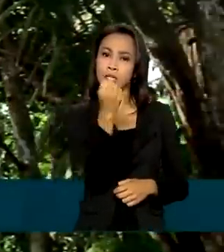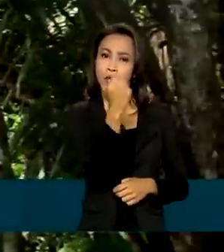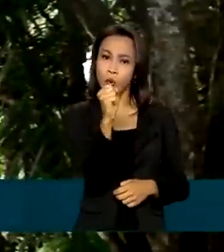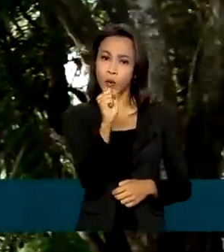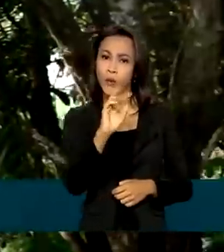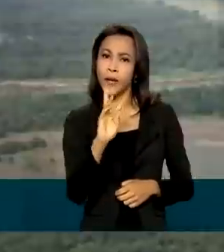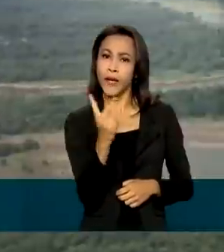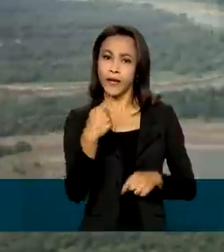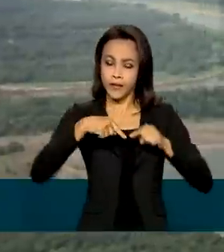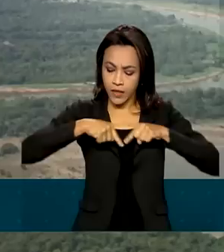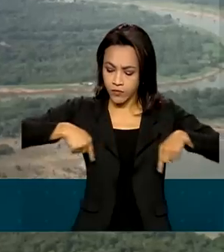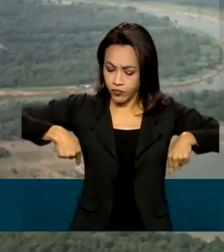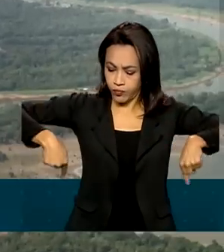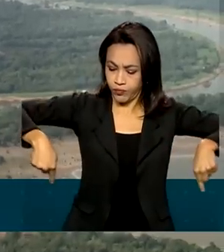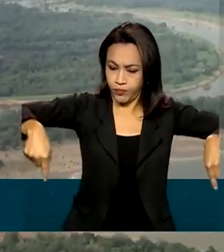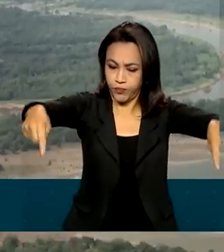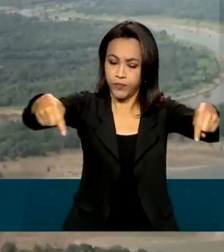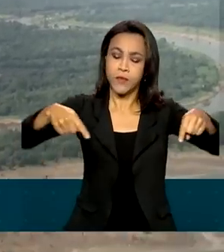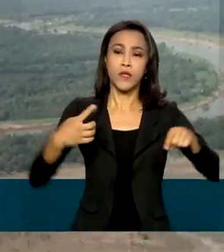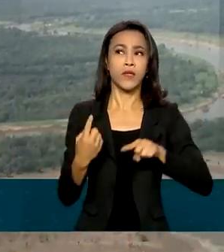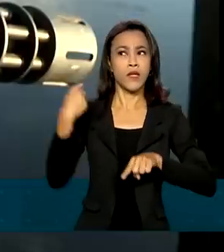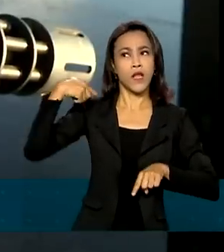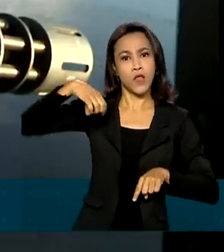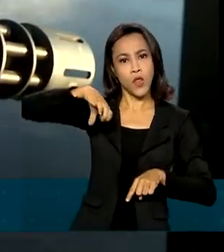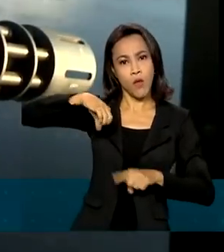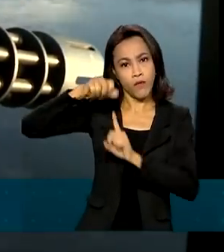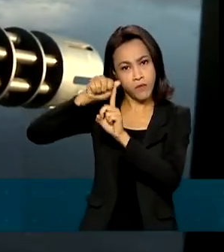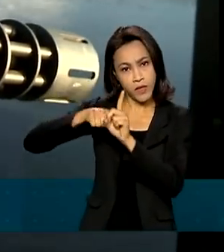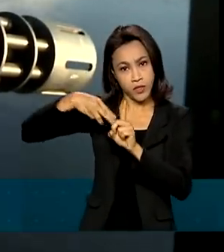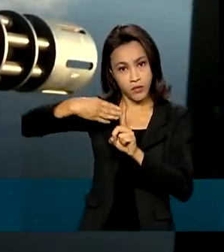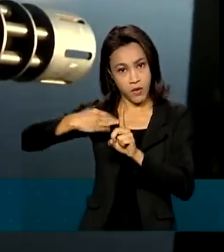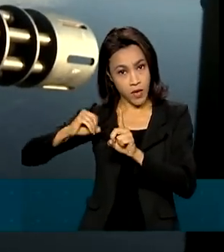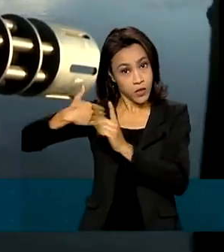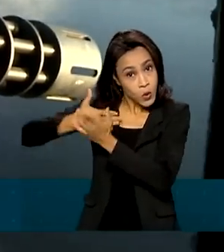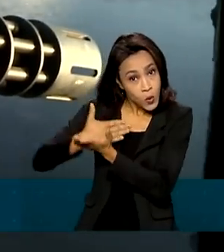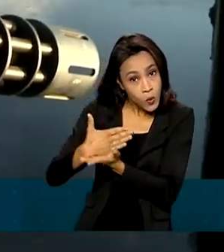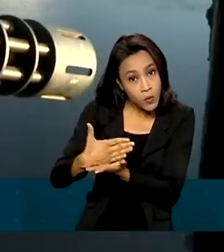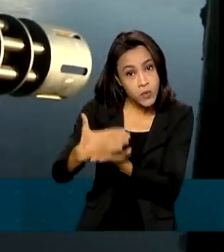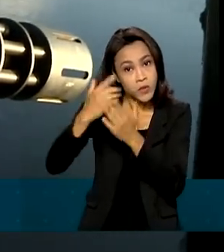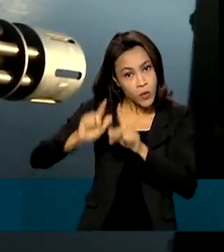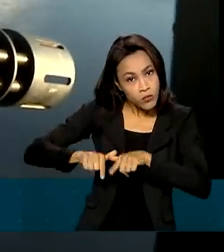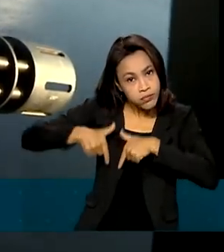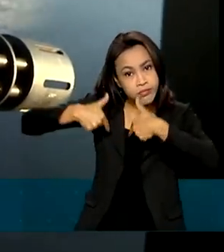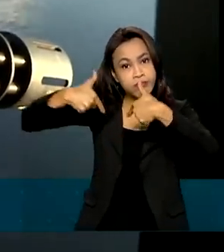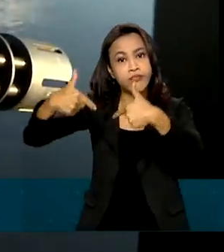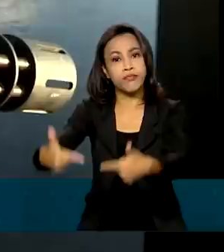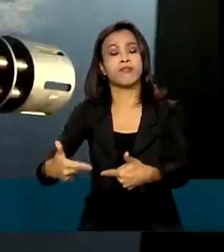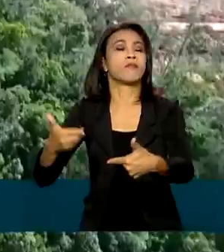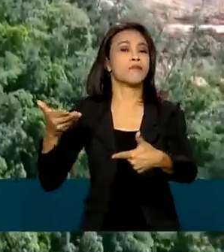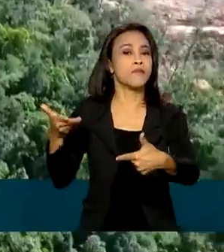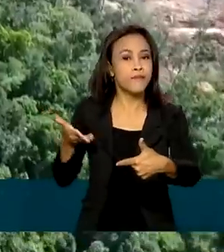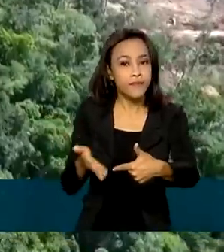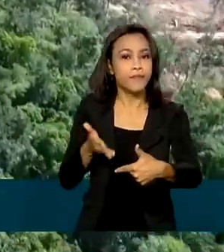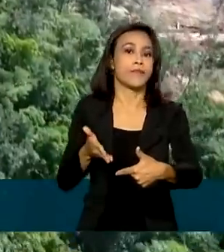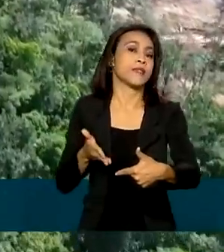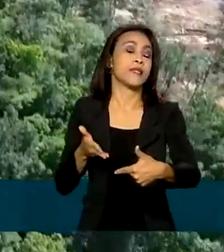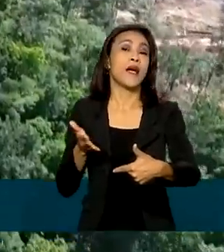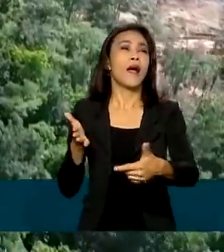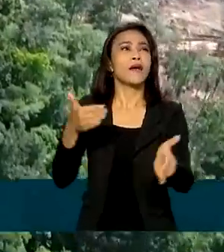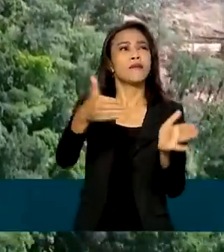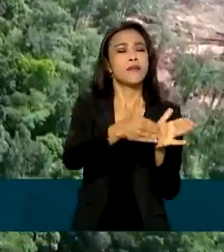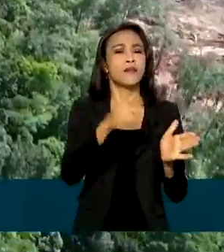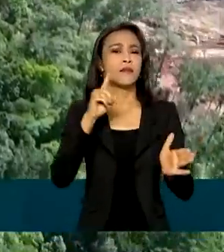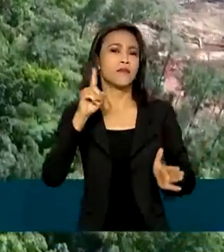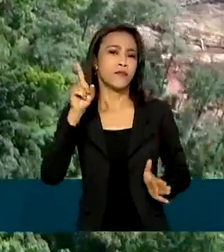hectares em um período aí que vai de 9 de março deste ano né quando começou né segunda fase da operação segundo o eixo da operação bioma